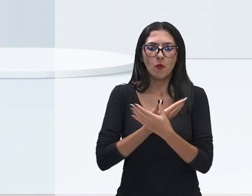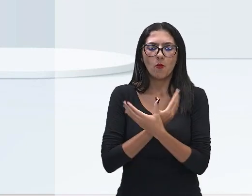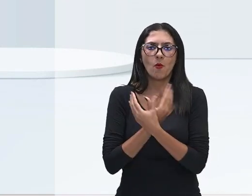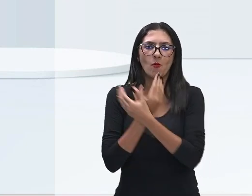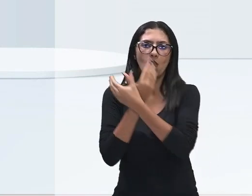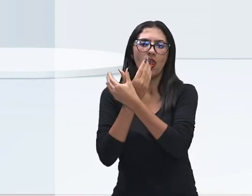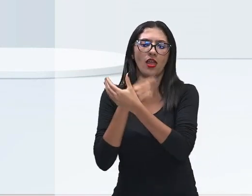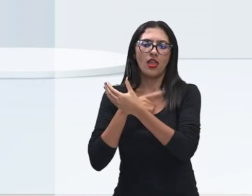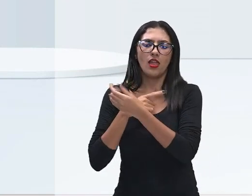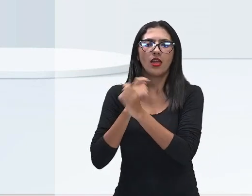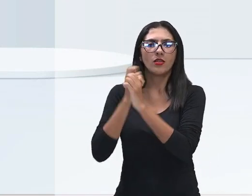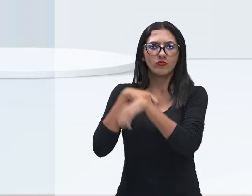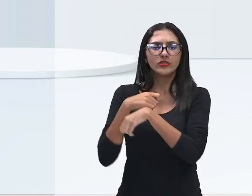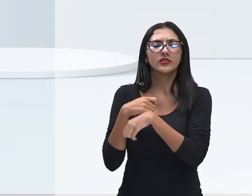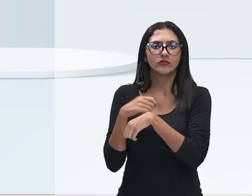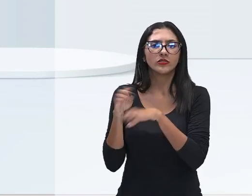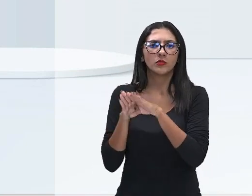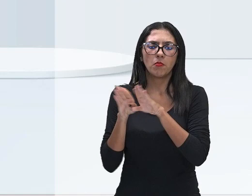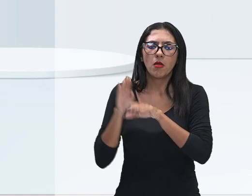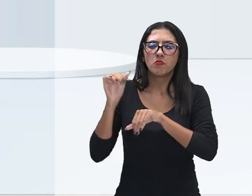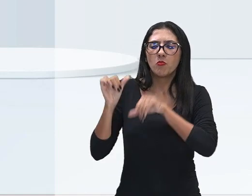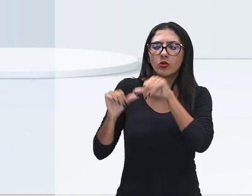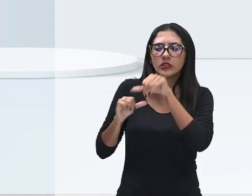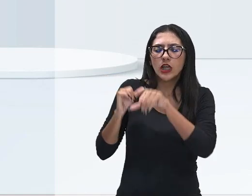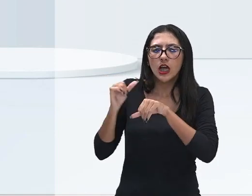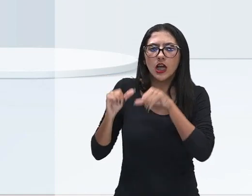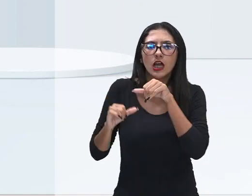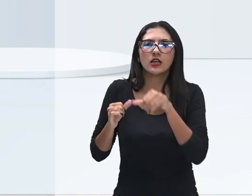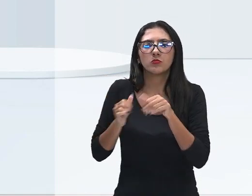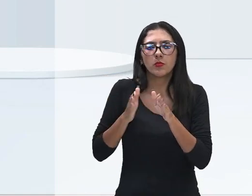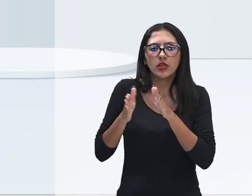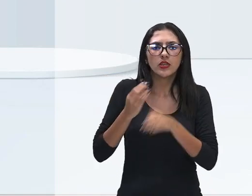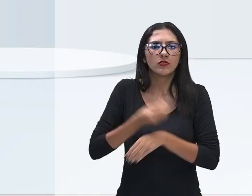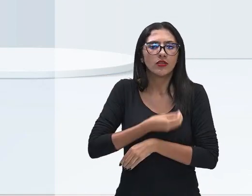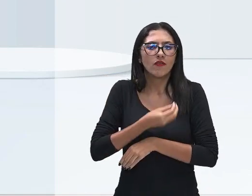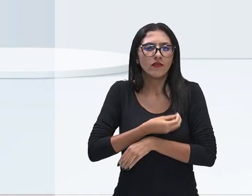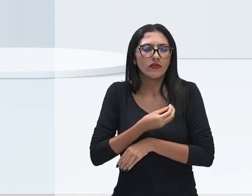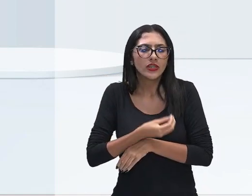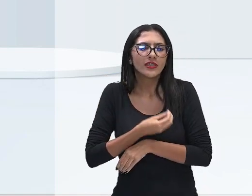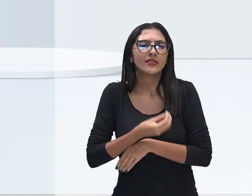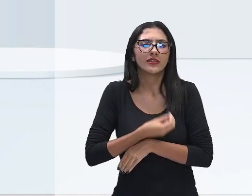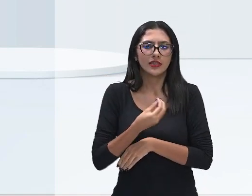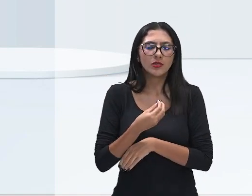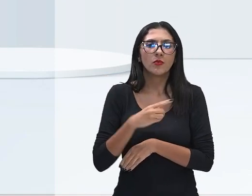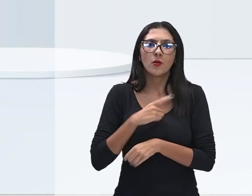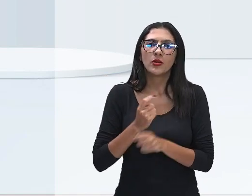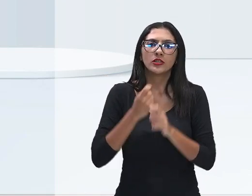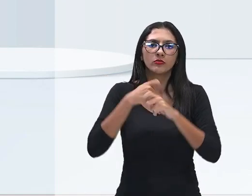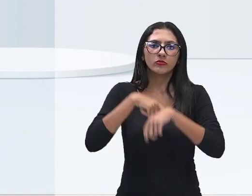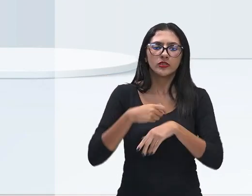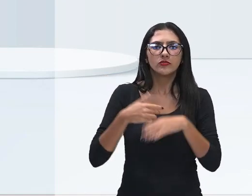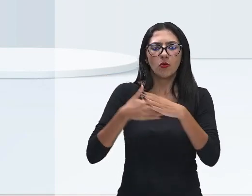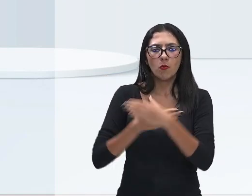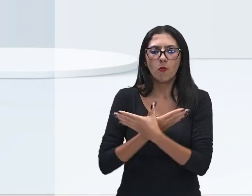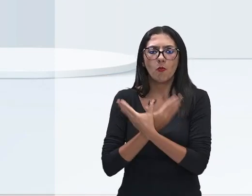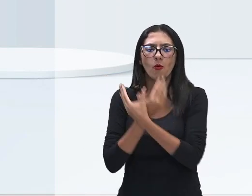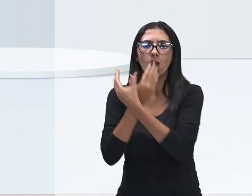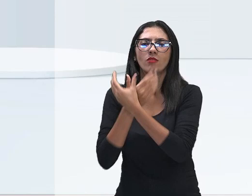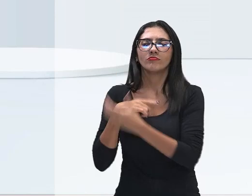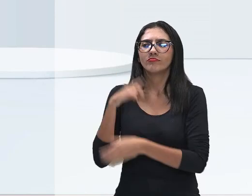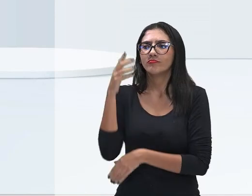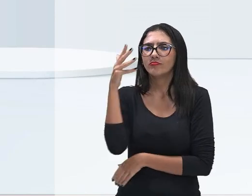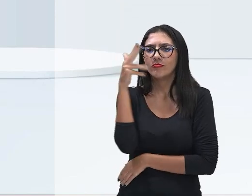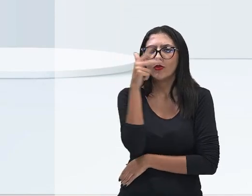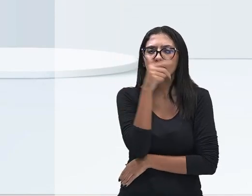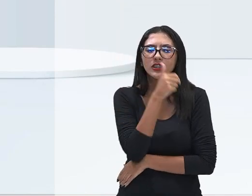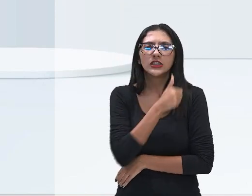por todo este processo de transformação, de mudança, para se tornarem seres